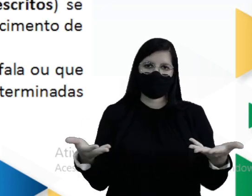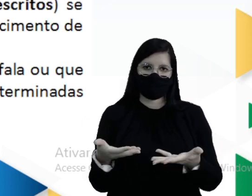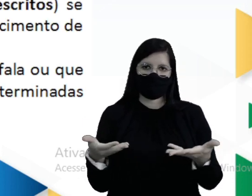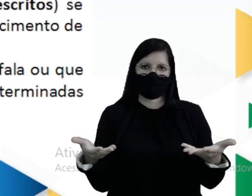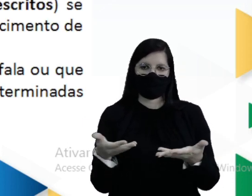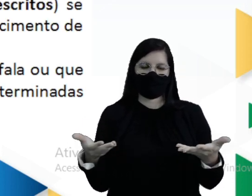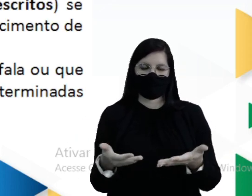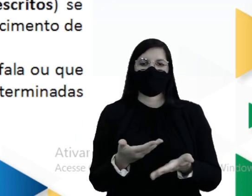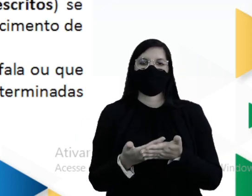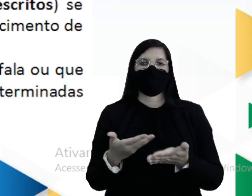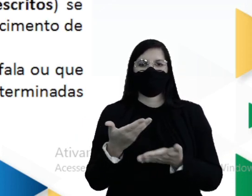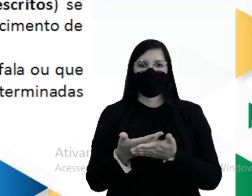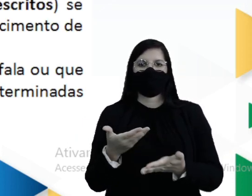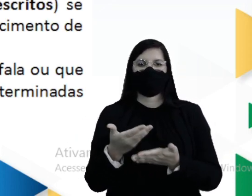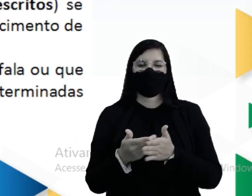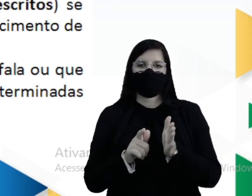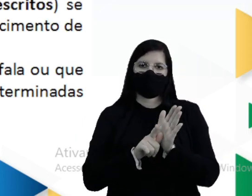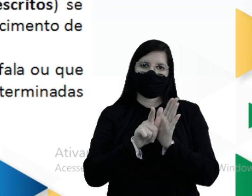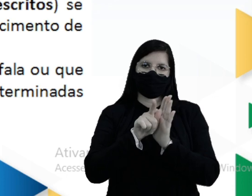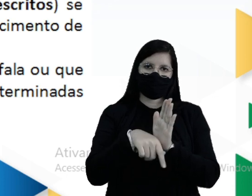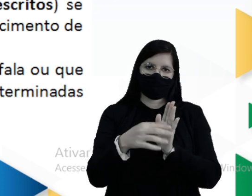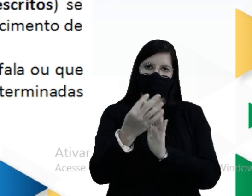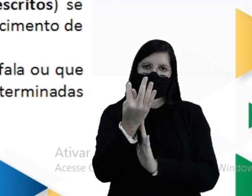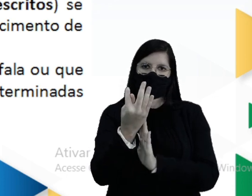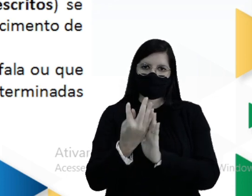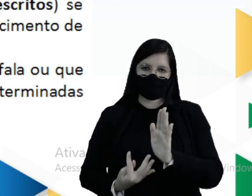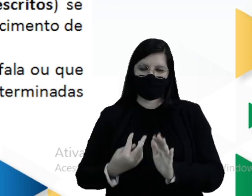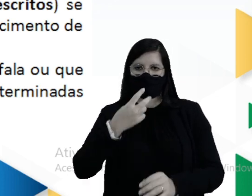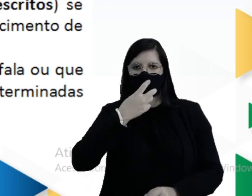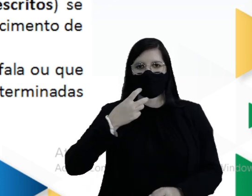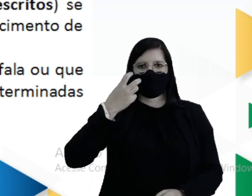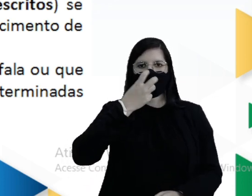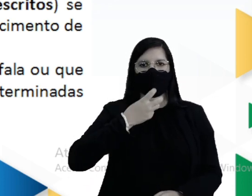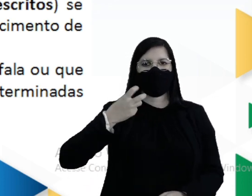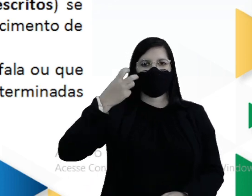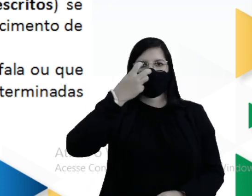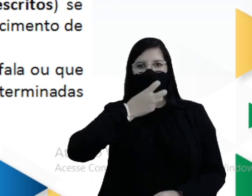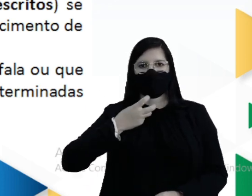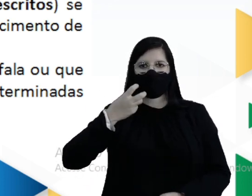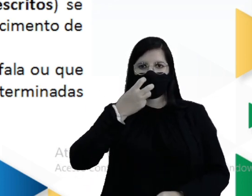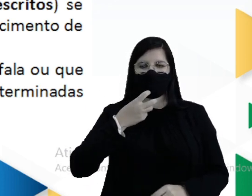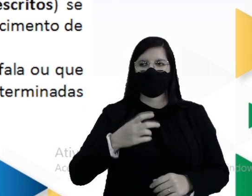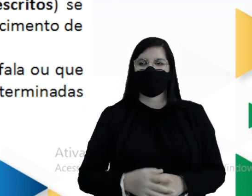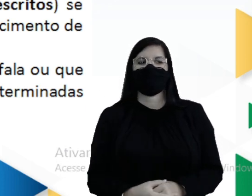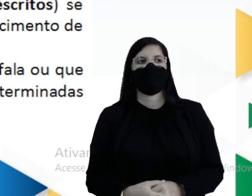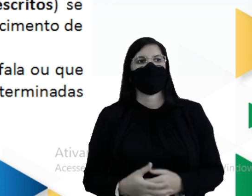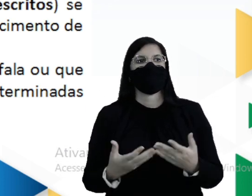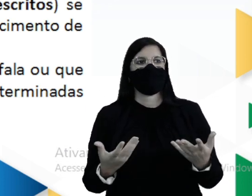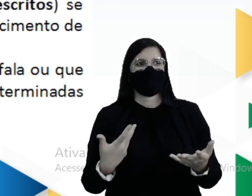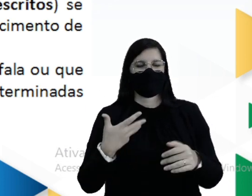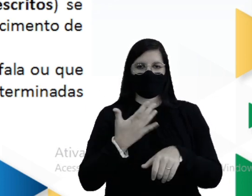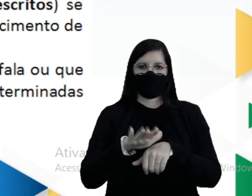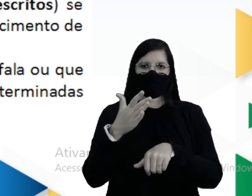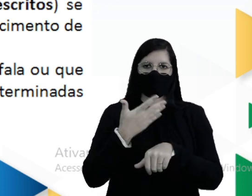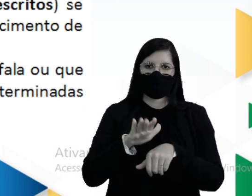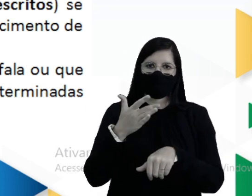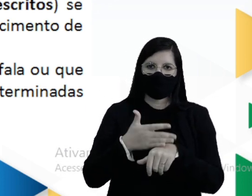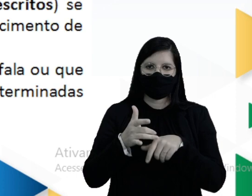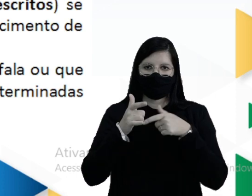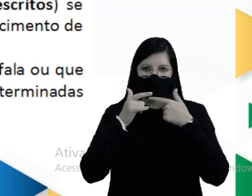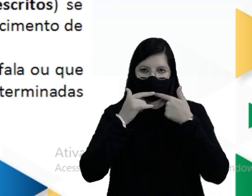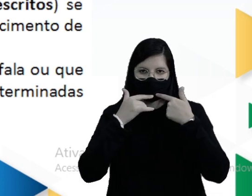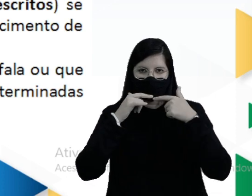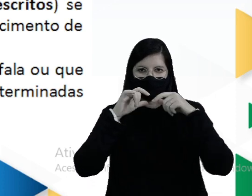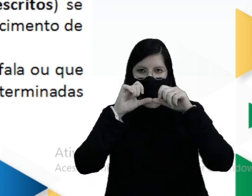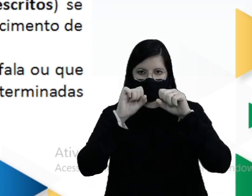estamos tratando são gêneros textuais orais, certo? Não, olha aí as práticas da linguagem